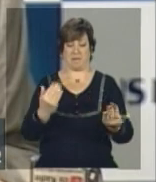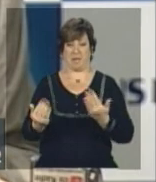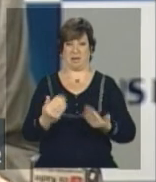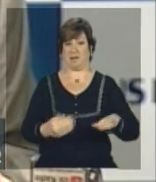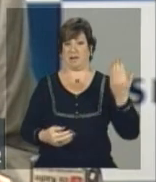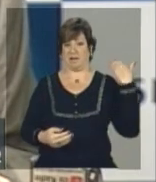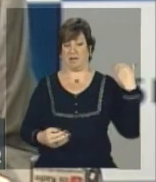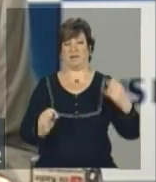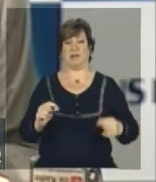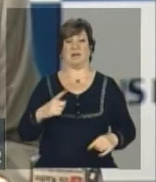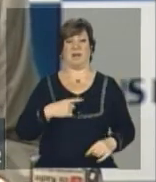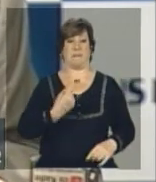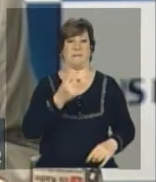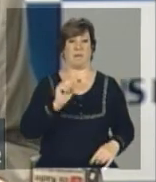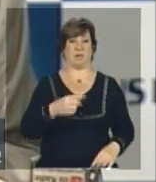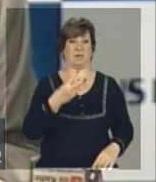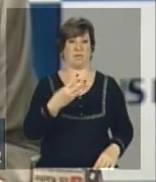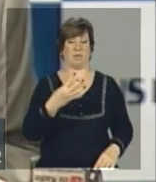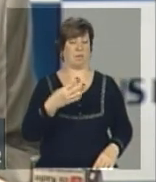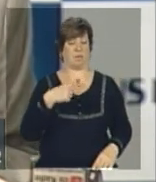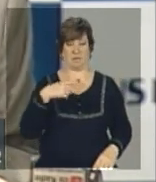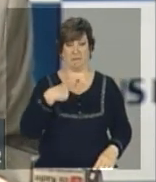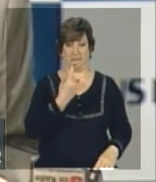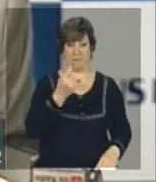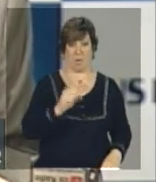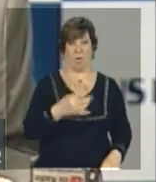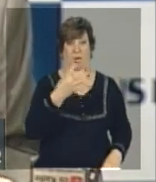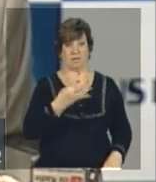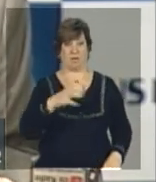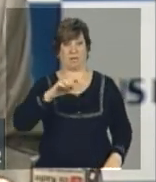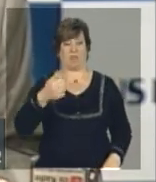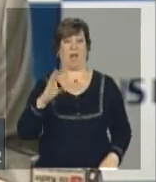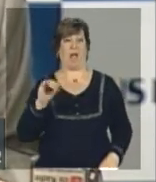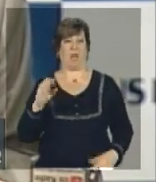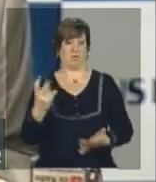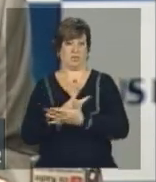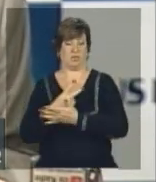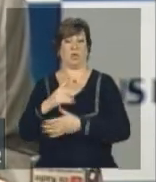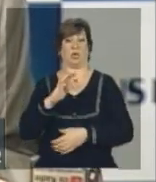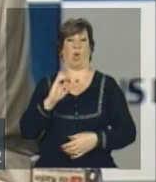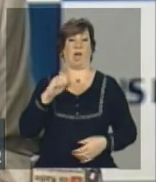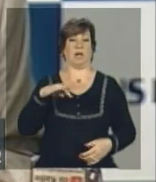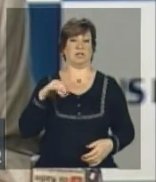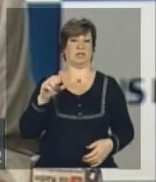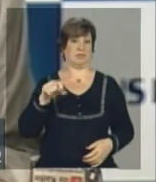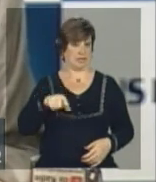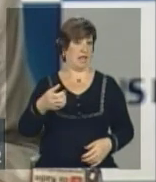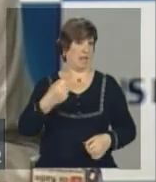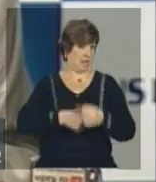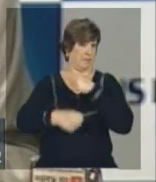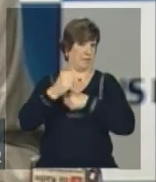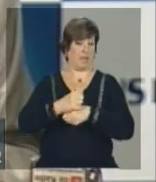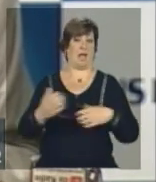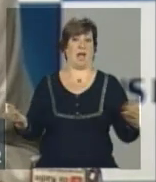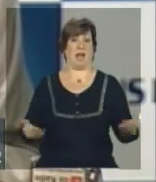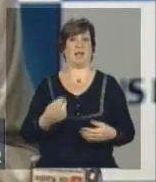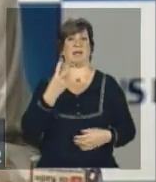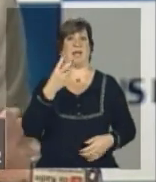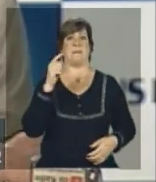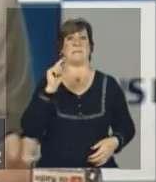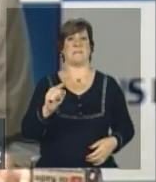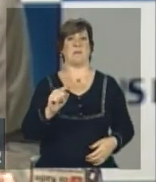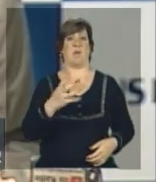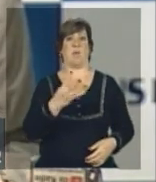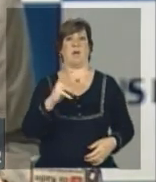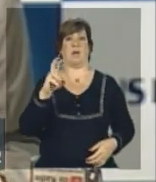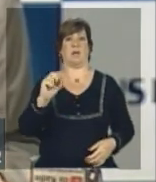teve 1.491 casos. Agora, esse ano, Tocantins teve já 3.450 casos.